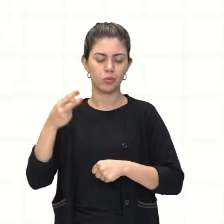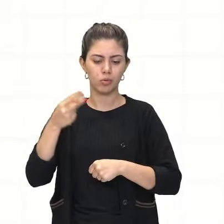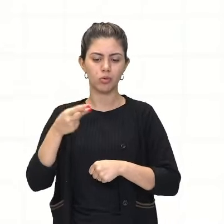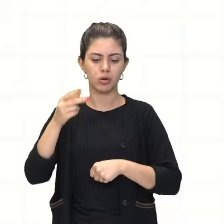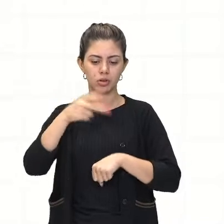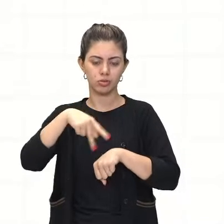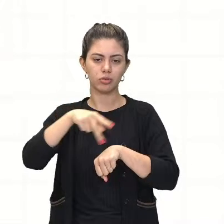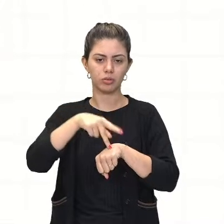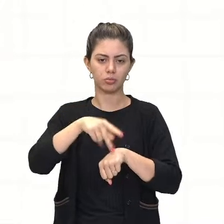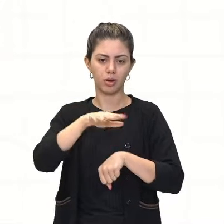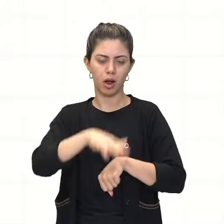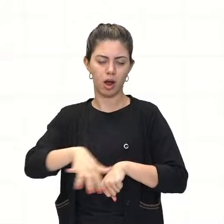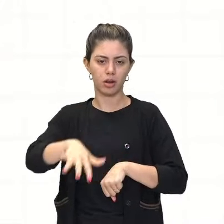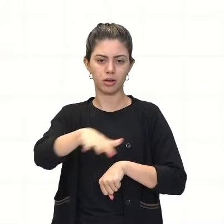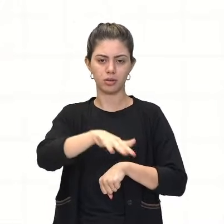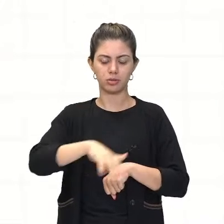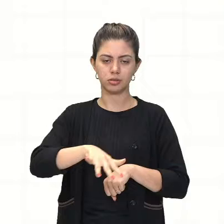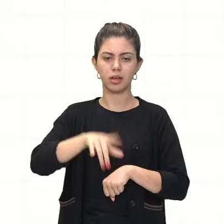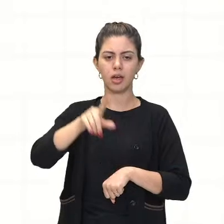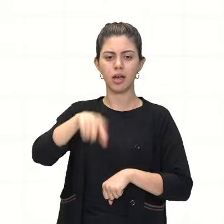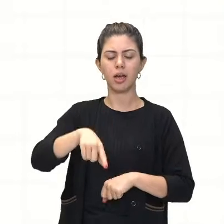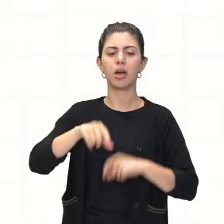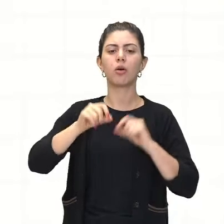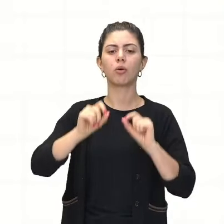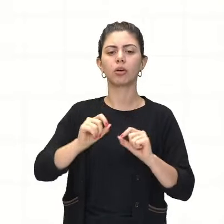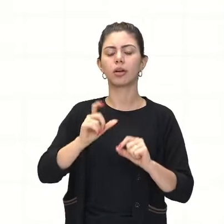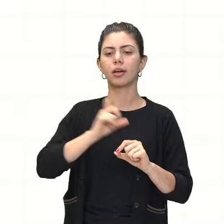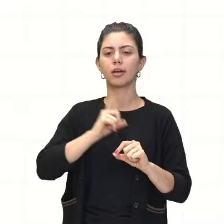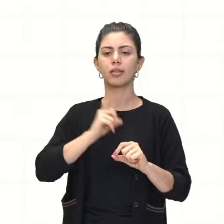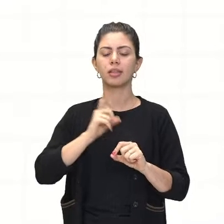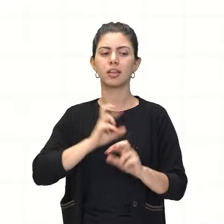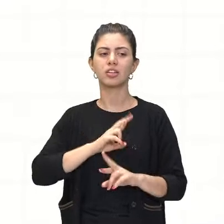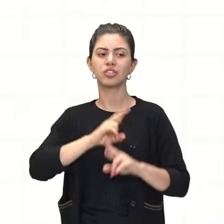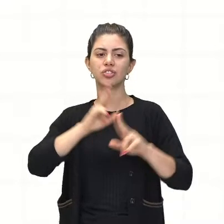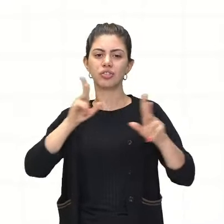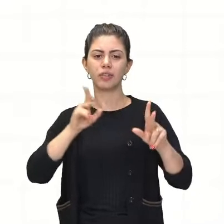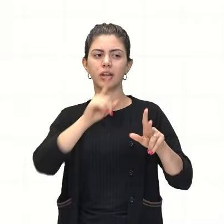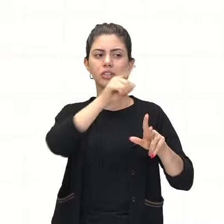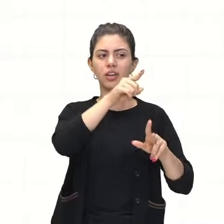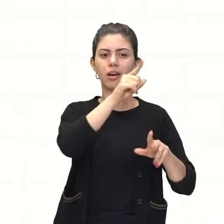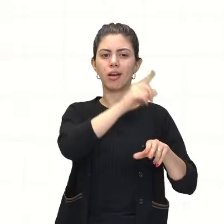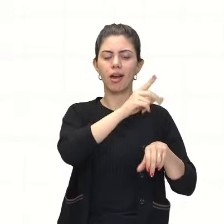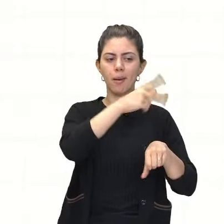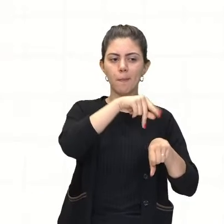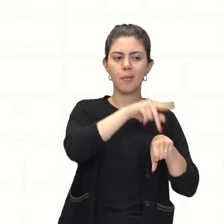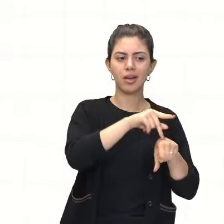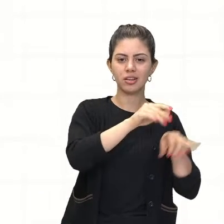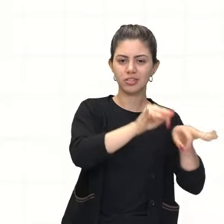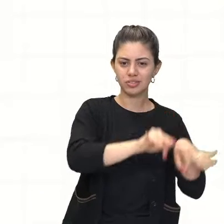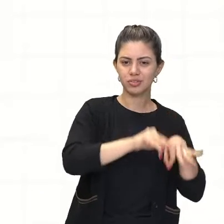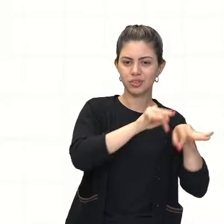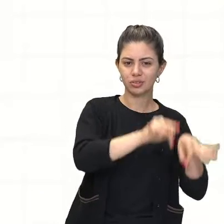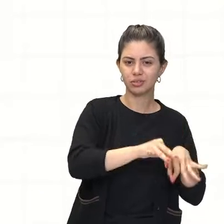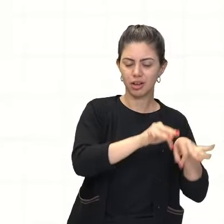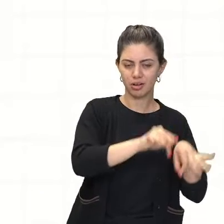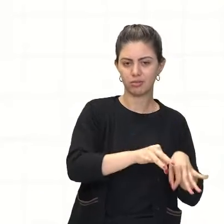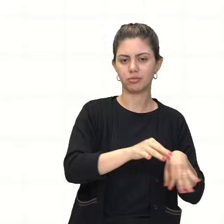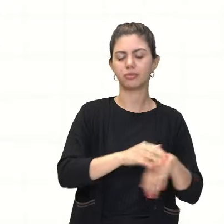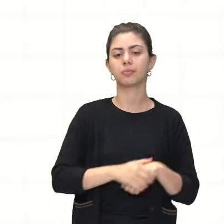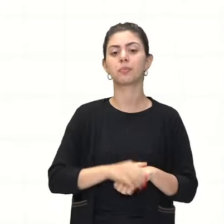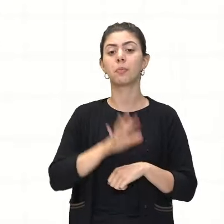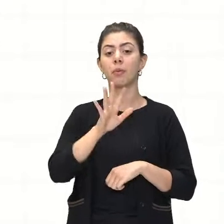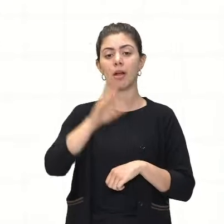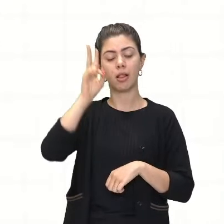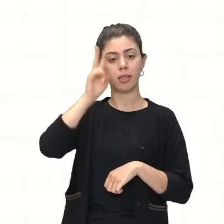de si. São aquelas que se diferem das monarquias feudais. Só para a gente resgatar um pouquinho, as